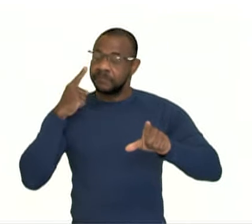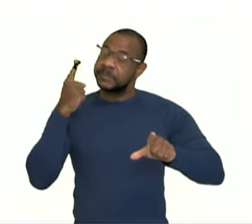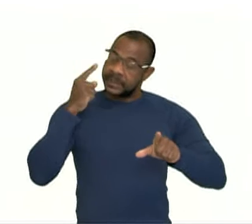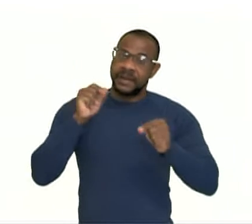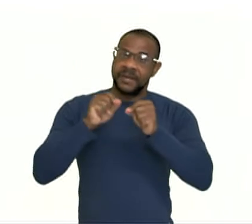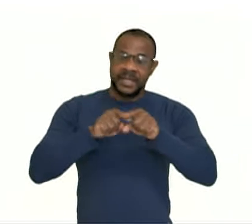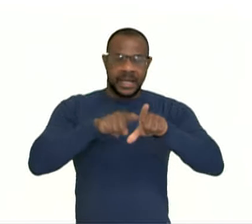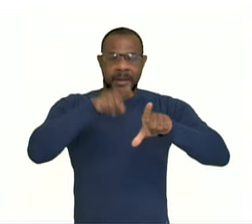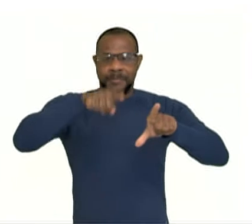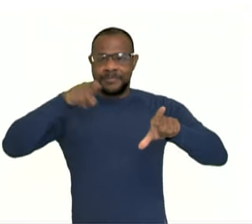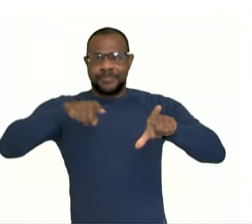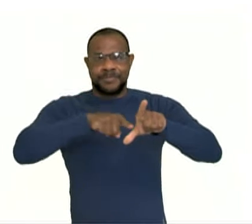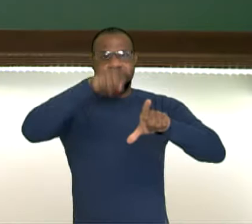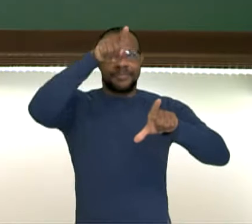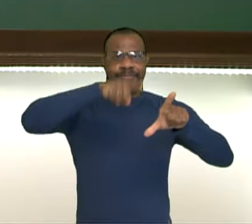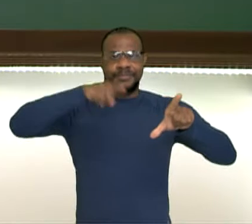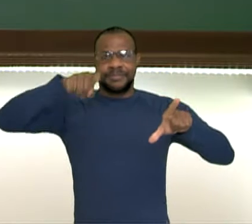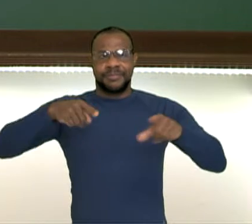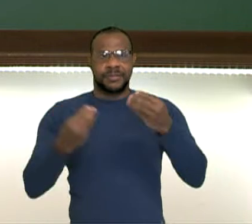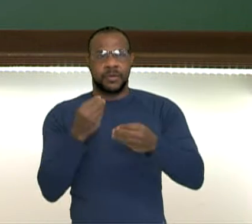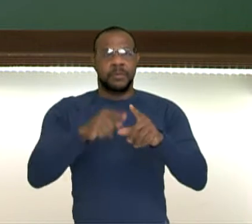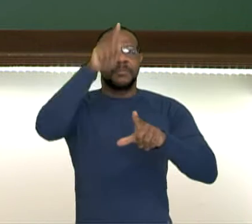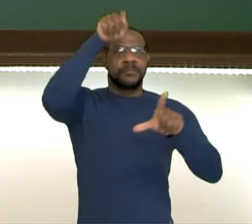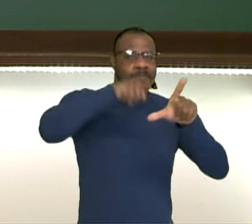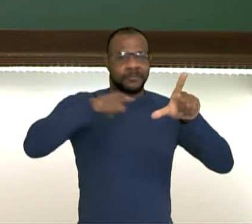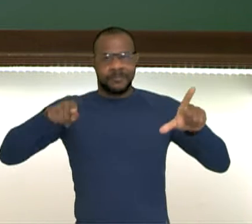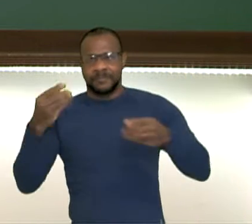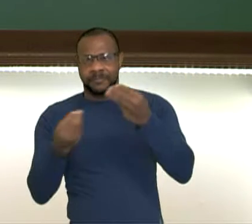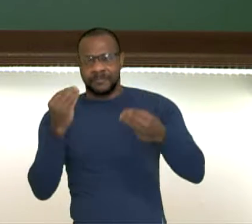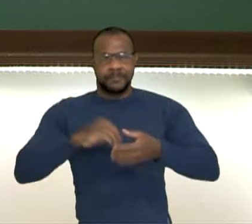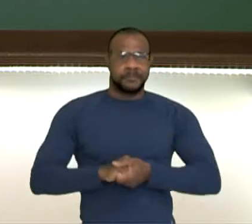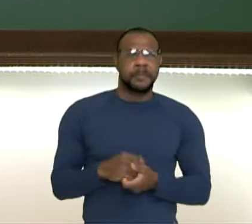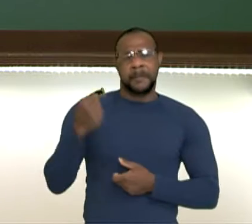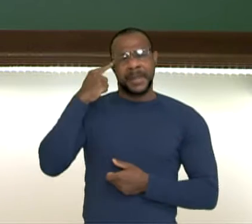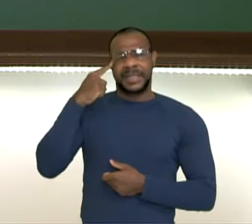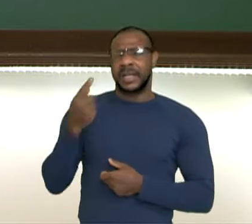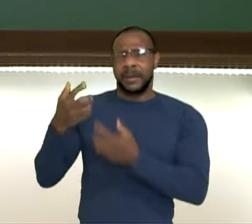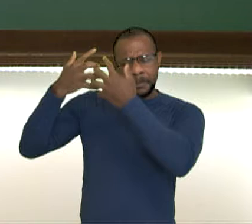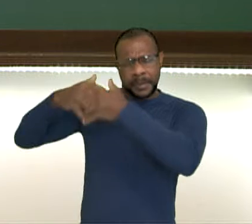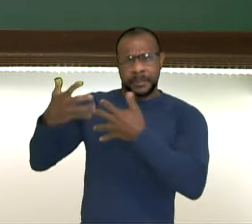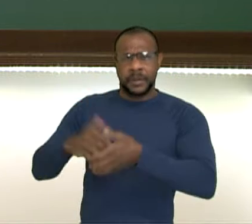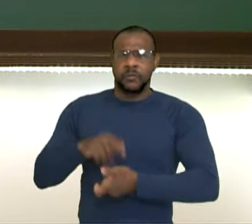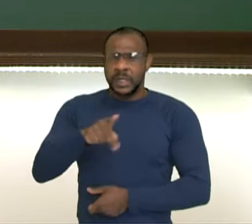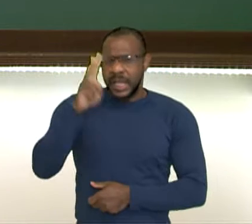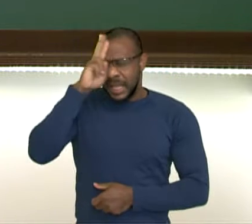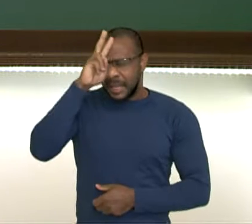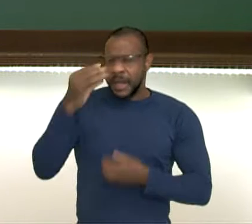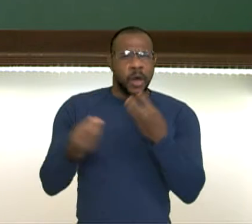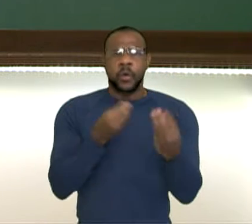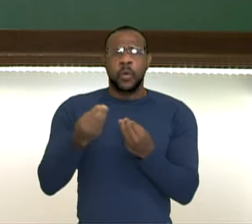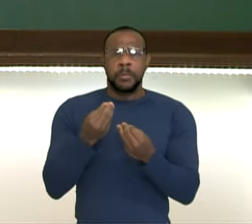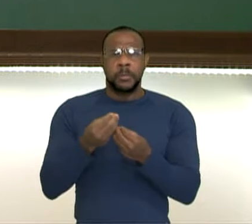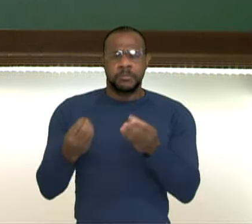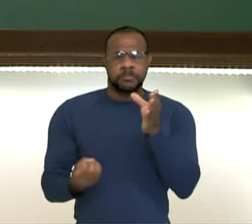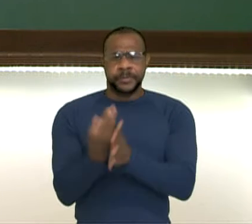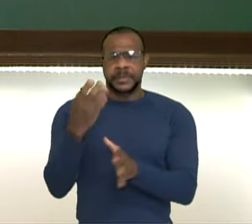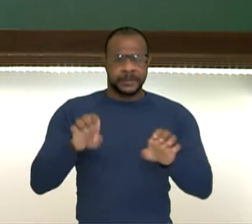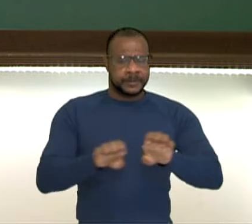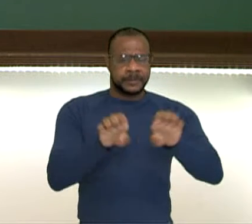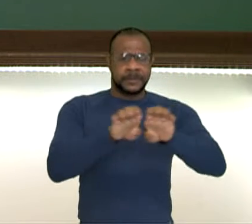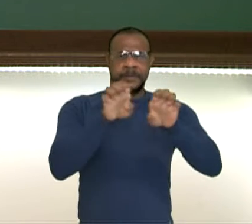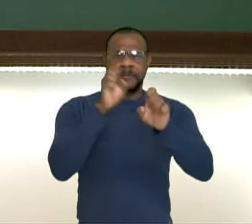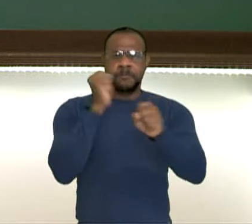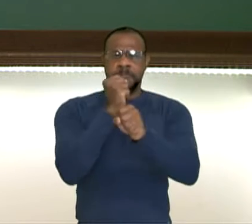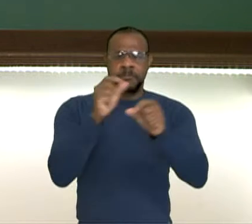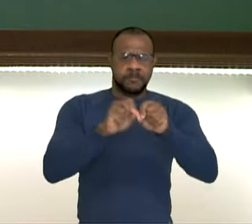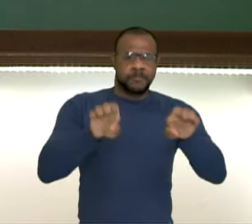função, tá bom? Então vamos lá. Vamos pensar um pouquinho. Você lembra como construir gráficos de